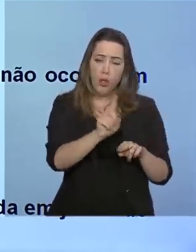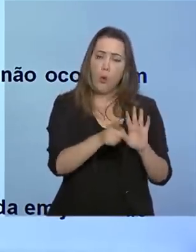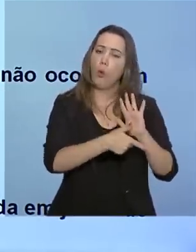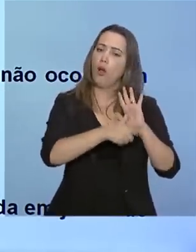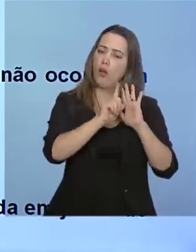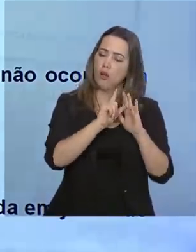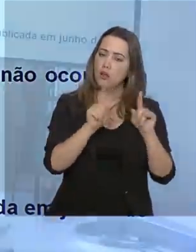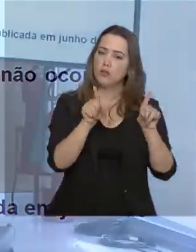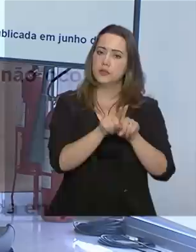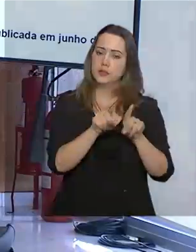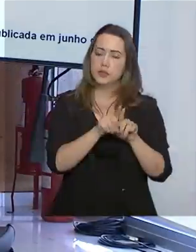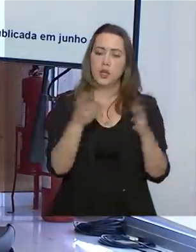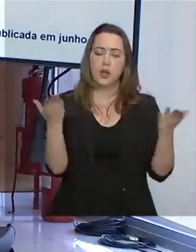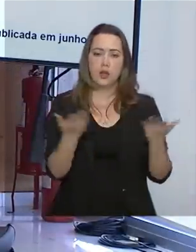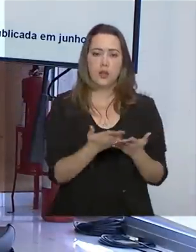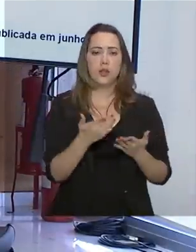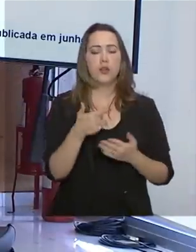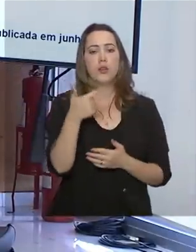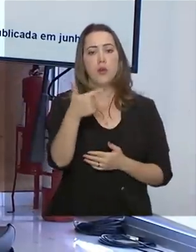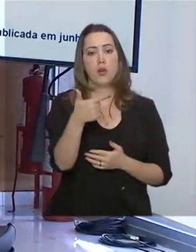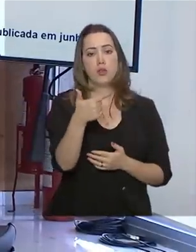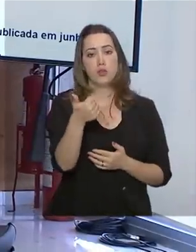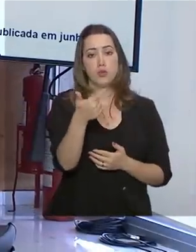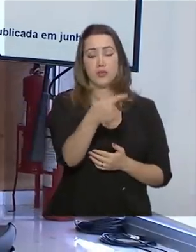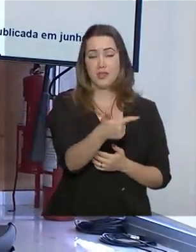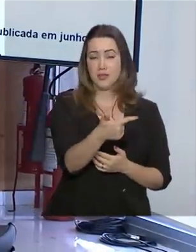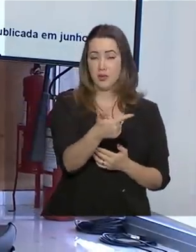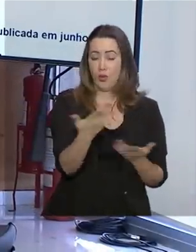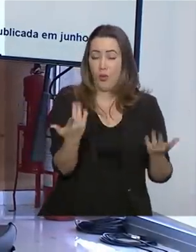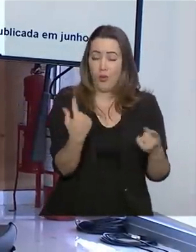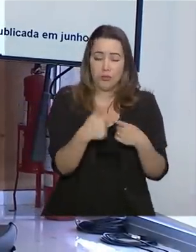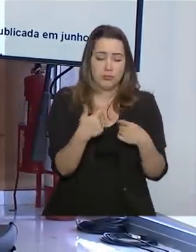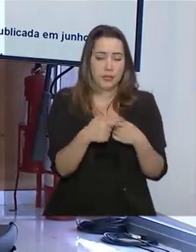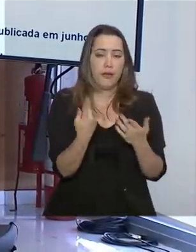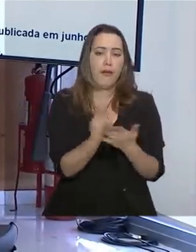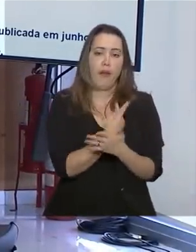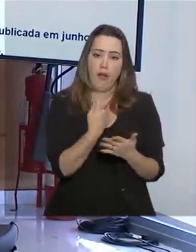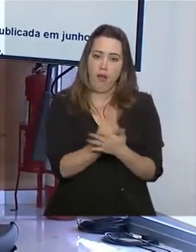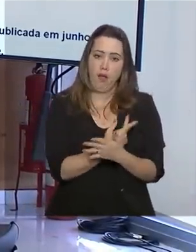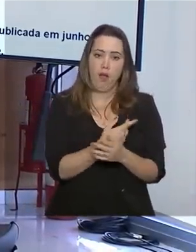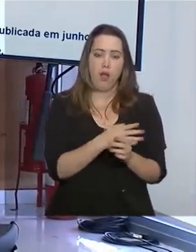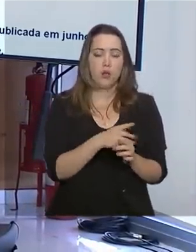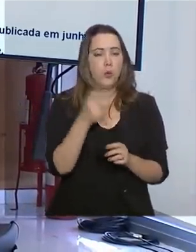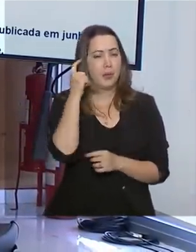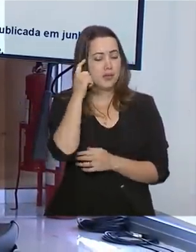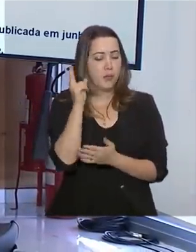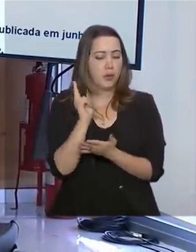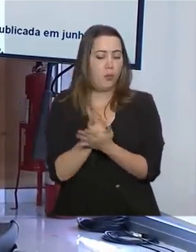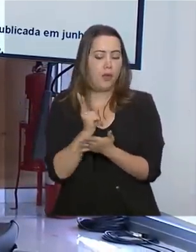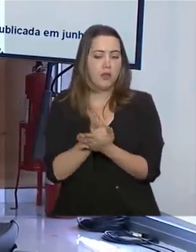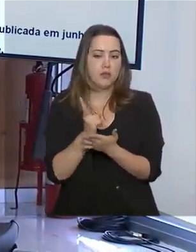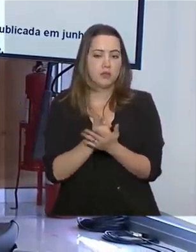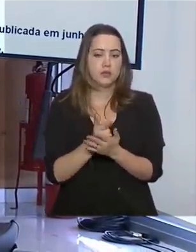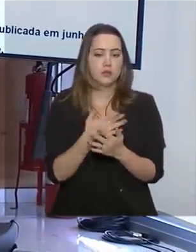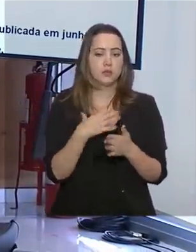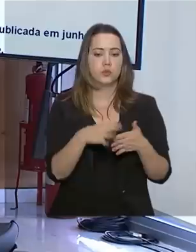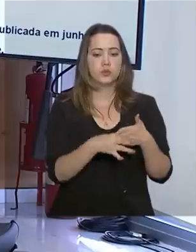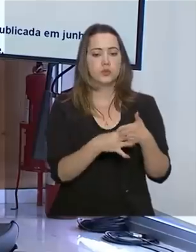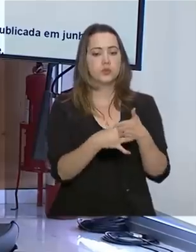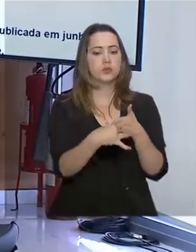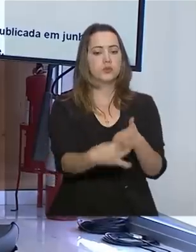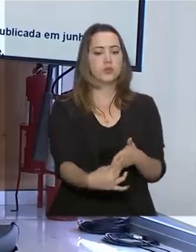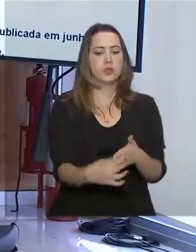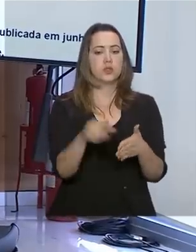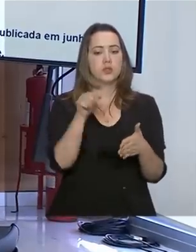pouco e se mais recente de 212 porque há a lógica é a mesma eles vão seguir esta